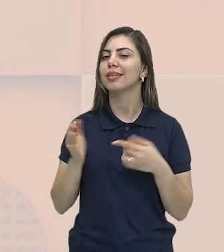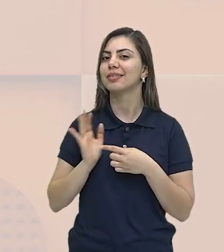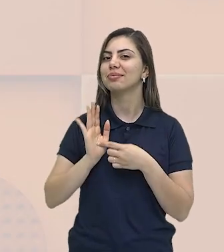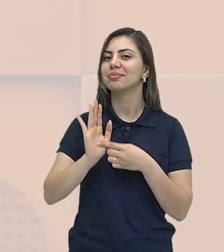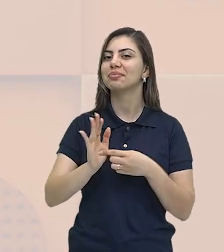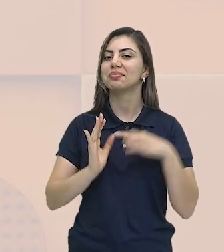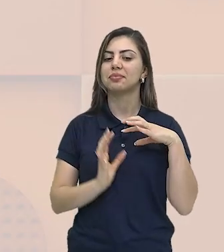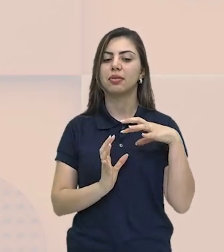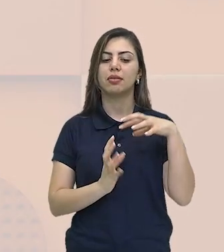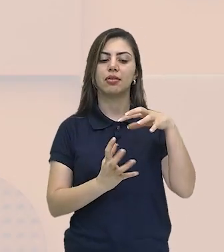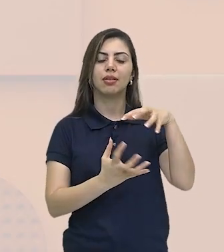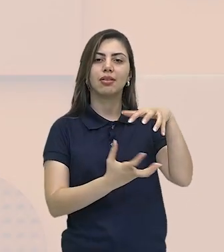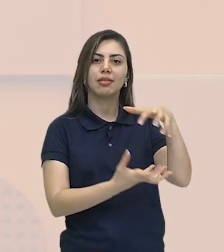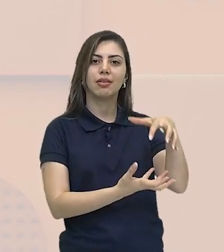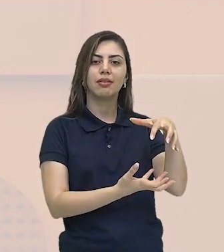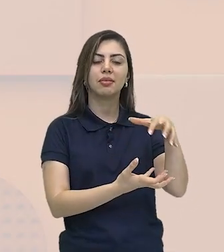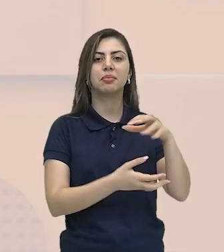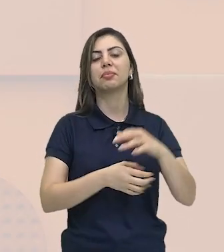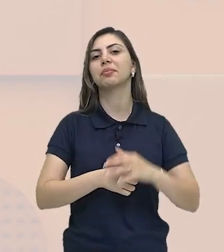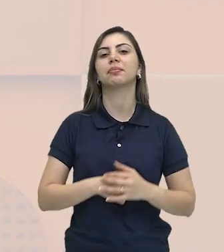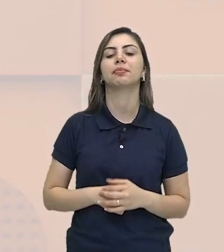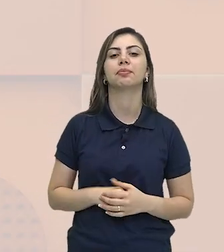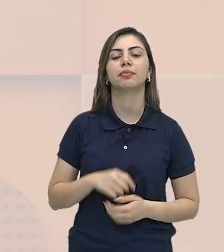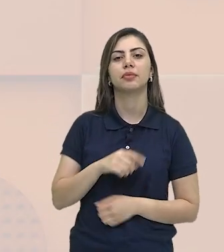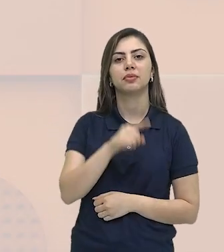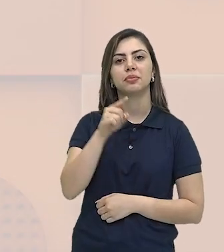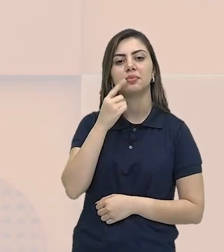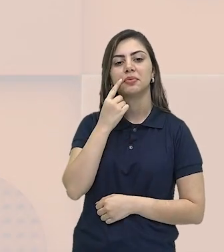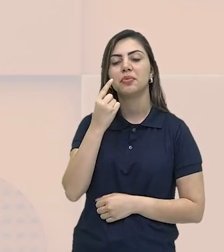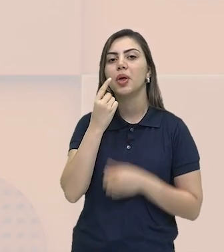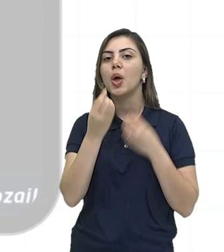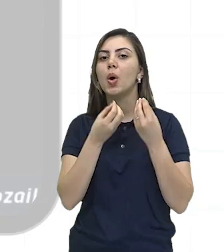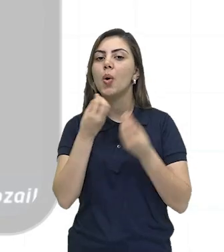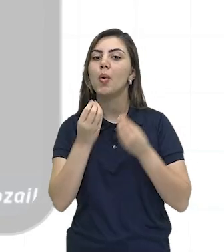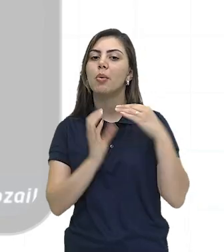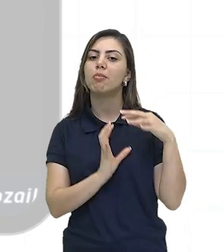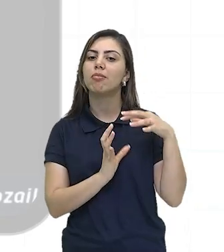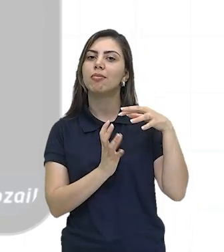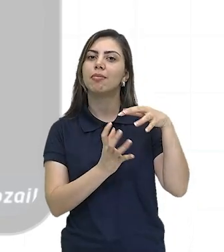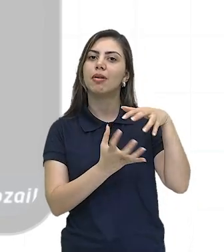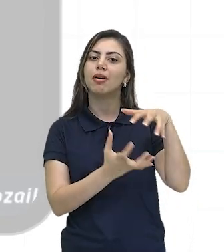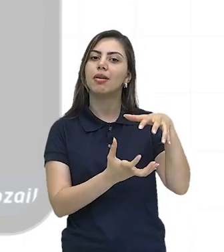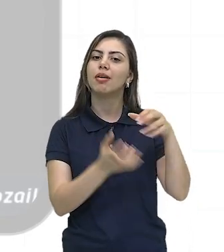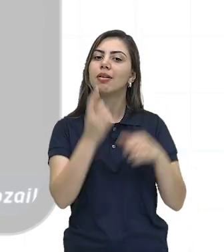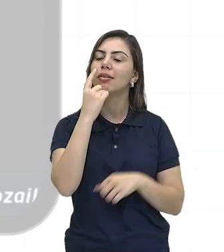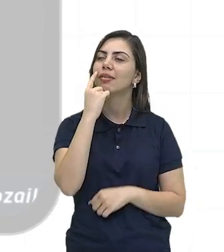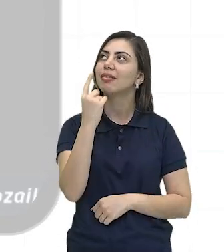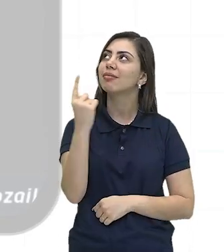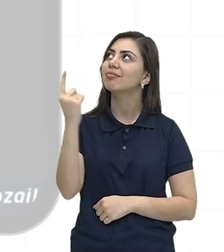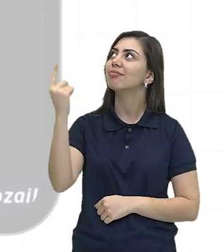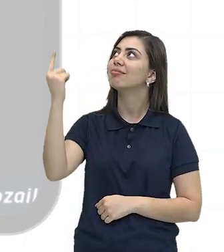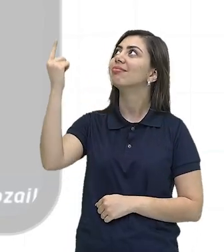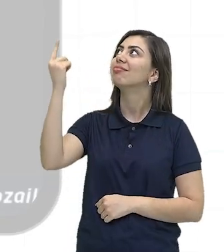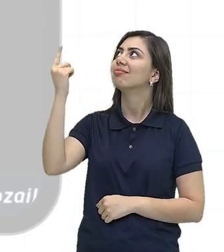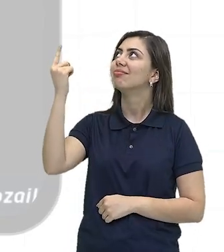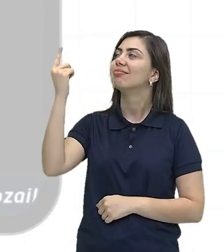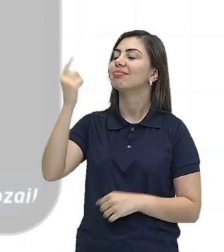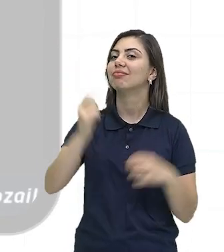planeta Terra, onde vocês vão visualizar aí o nosso planeta e os seus